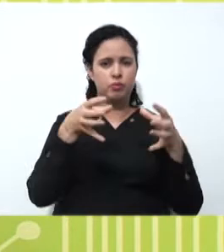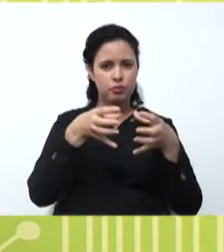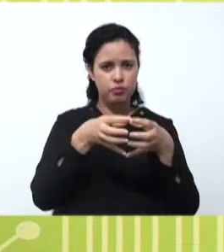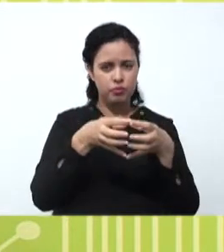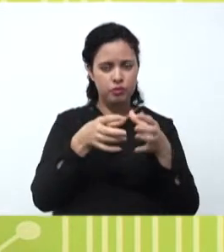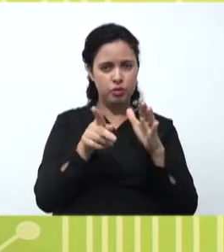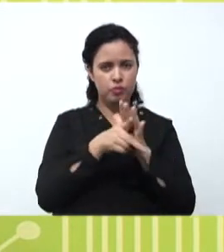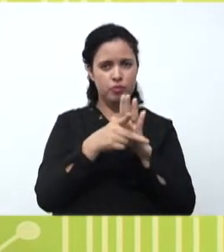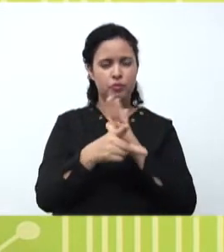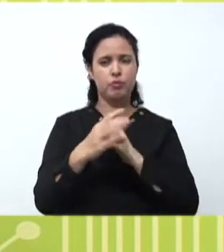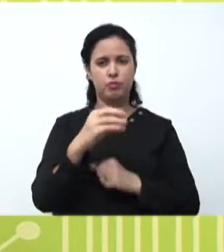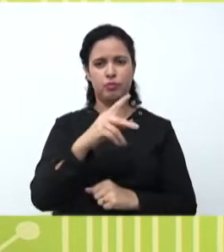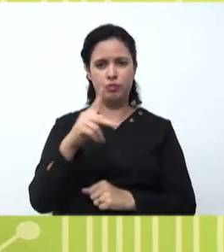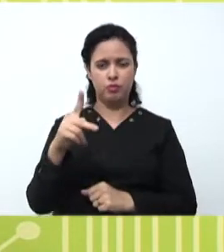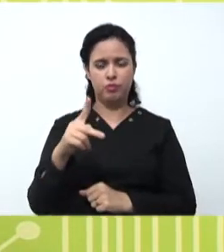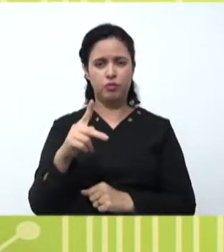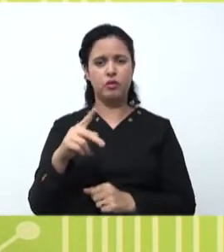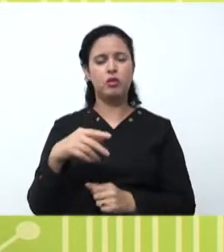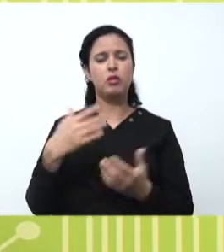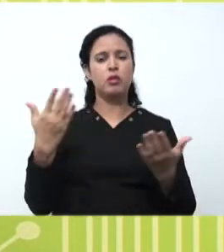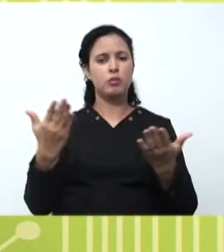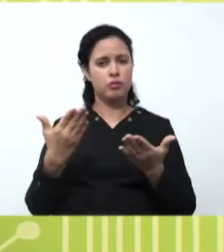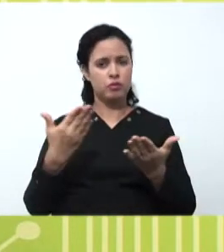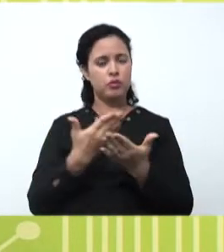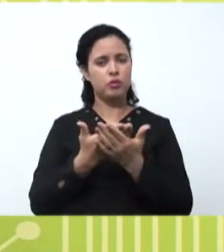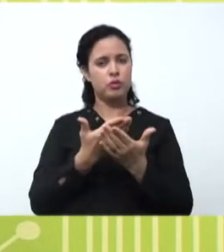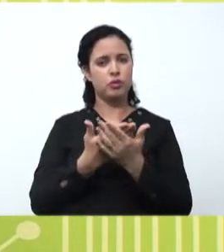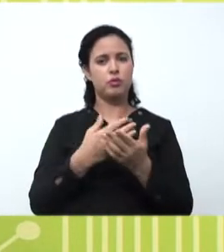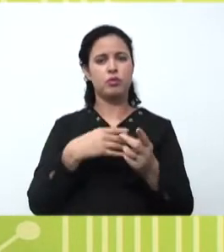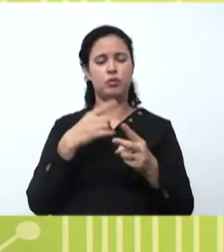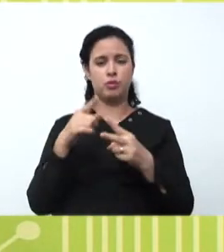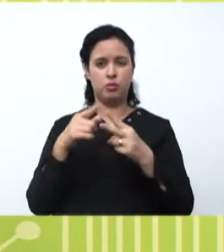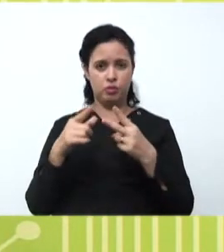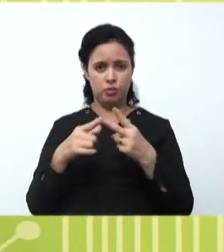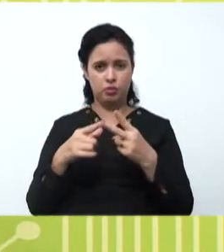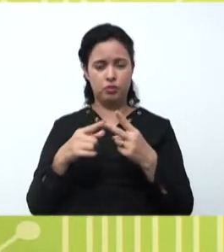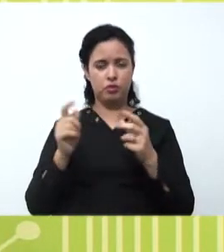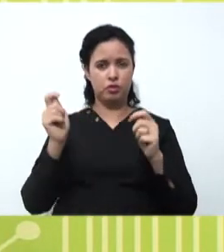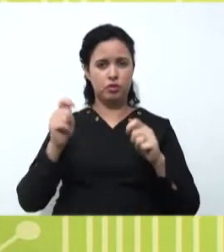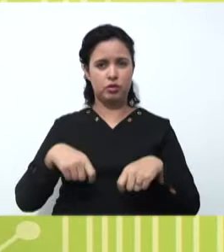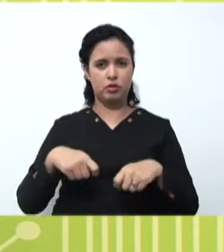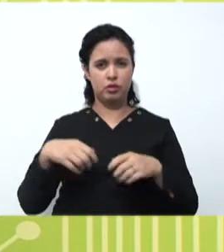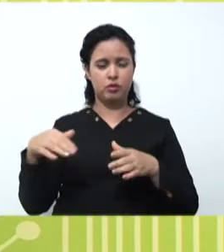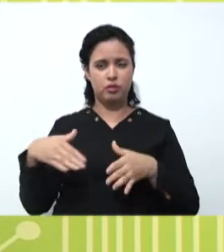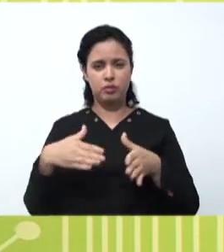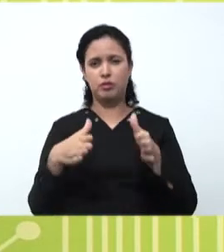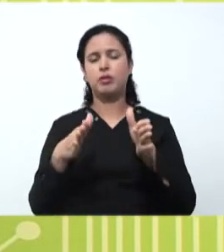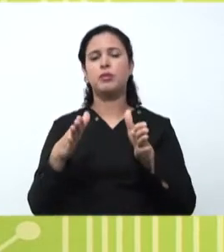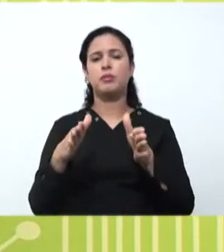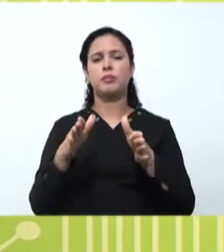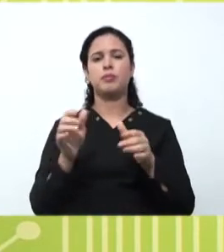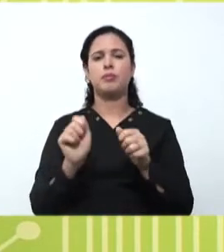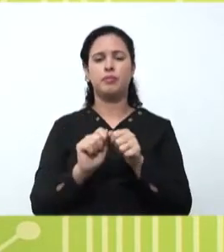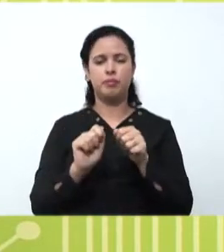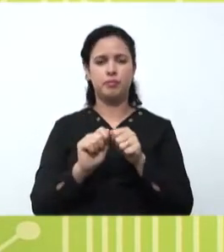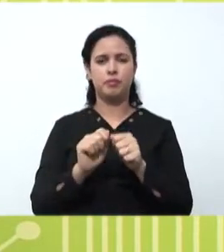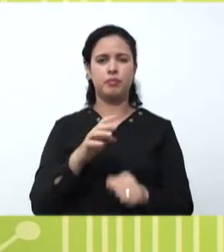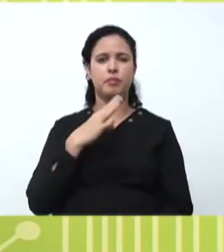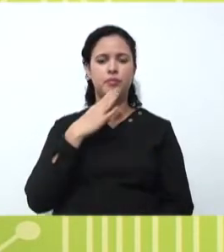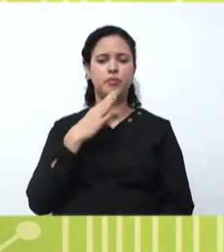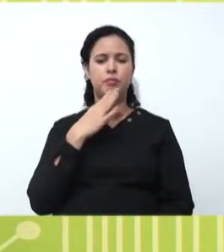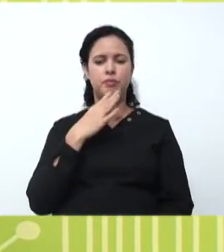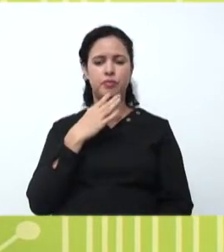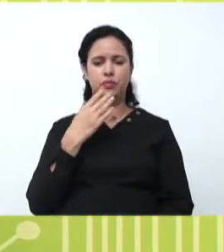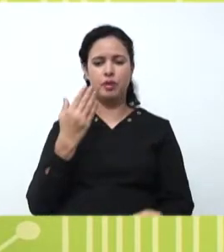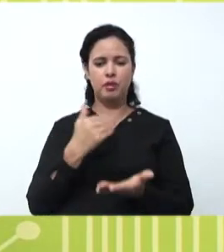ok? Então, são duas coisas que a gente vai tentar alinhar nesse caminho que vamos fazer aí para o conhecimento. Então,